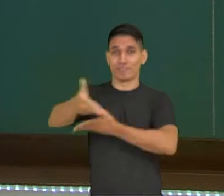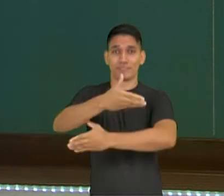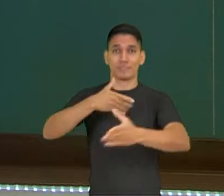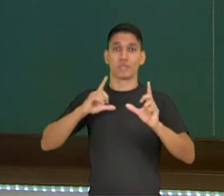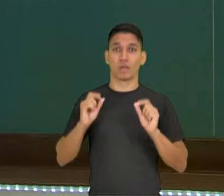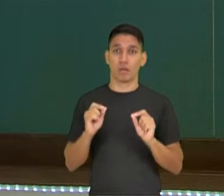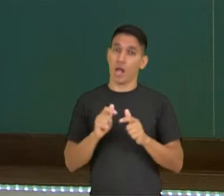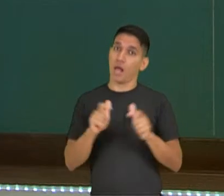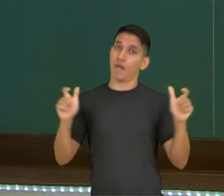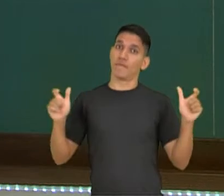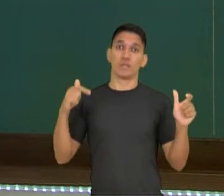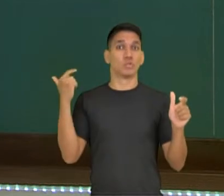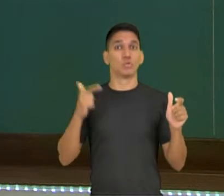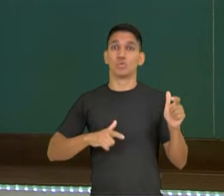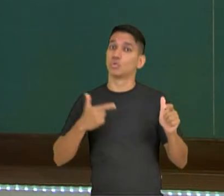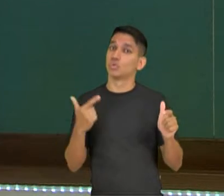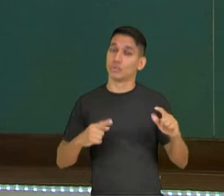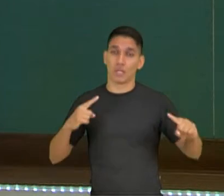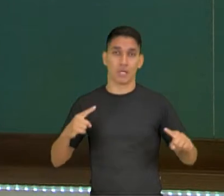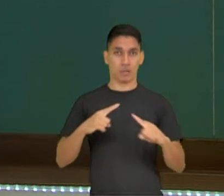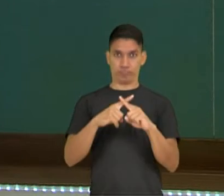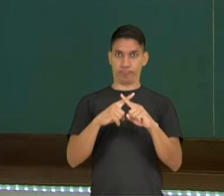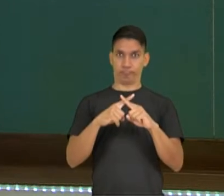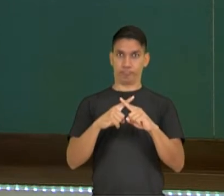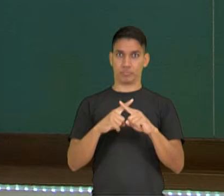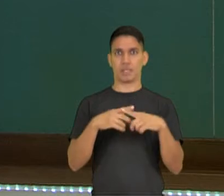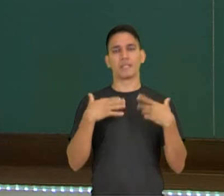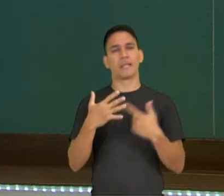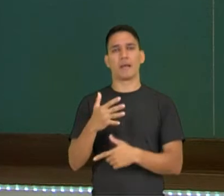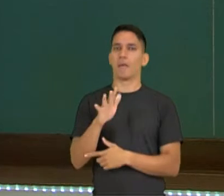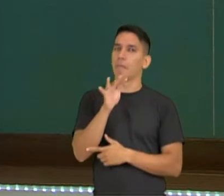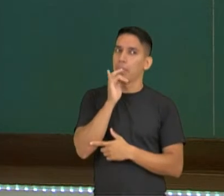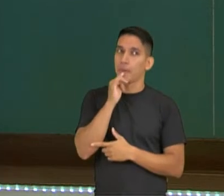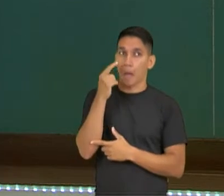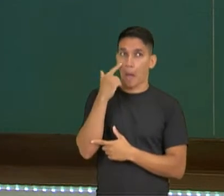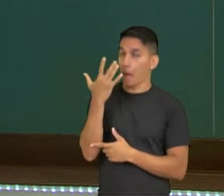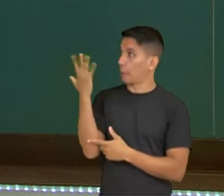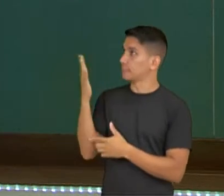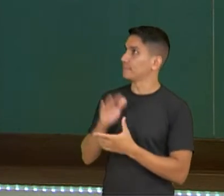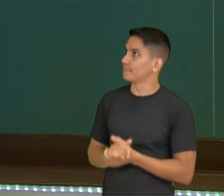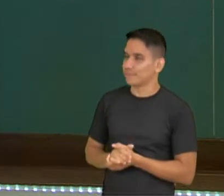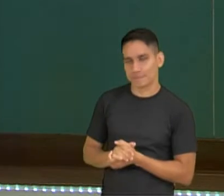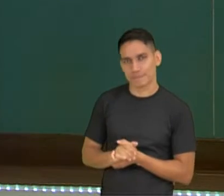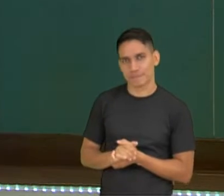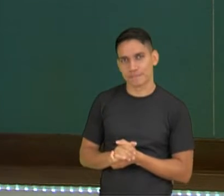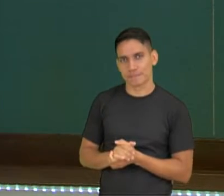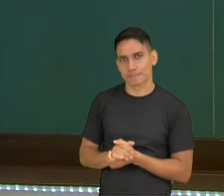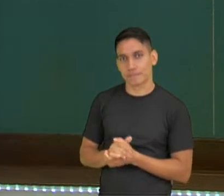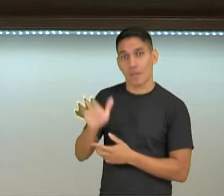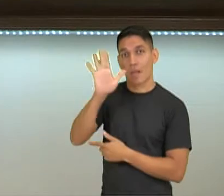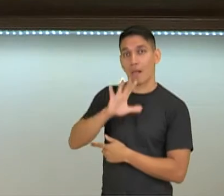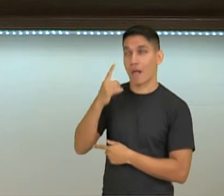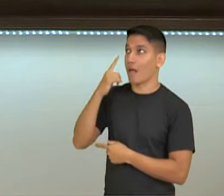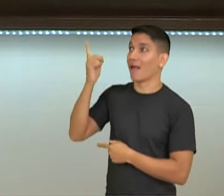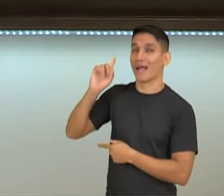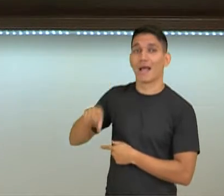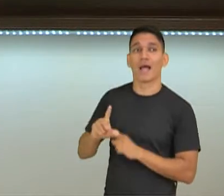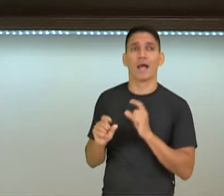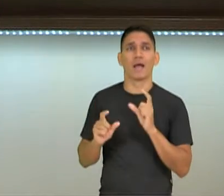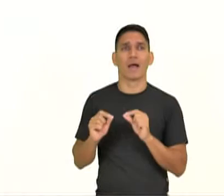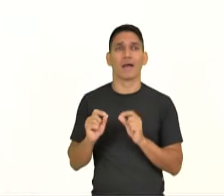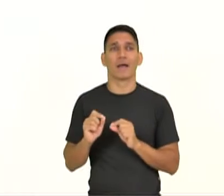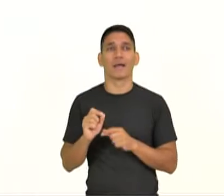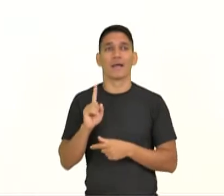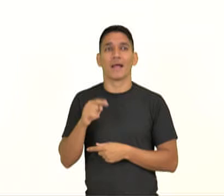Muitas vezes não existe a competição. Então, vamos para os exemplos dele. Olha esse exemplo que eu trouxe para vocês, é o nó humano.